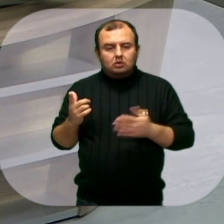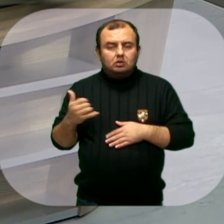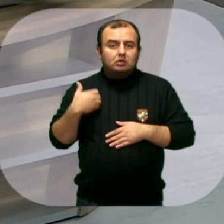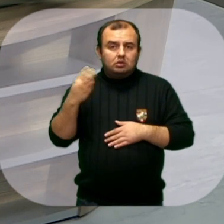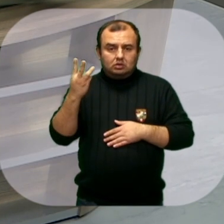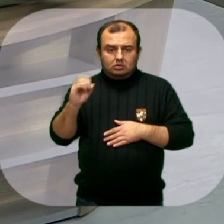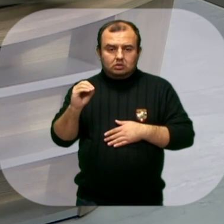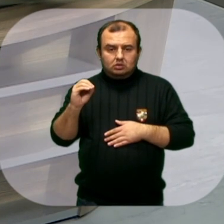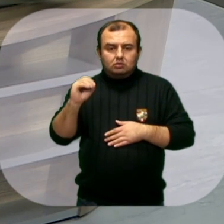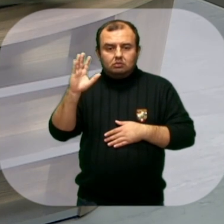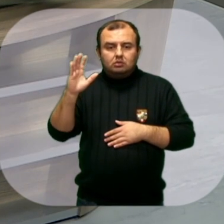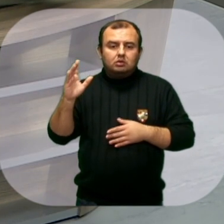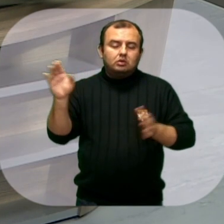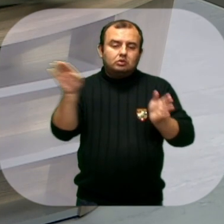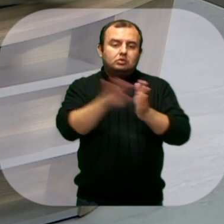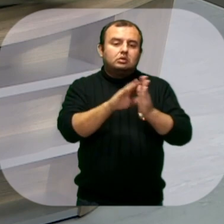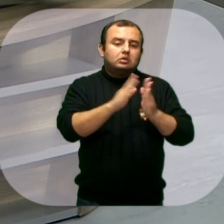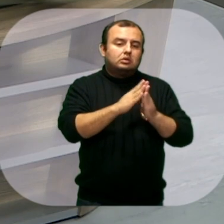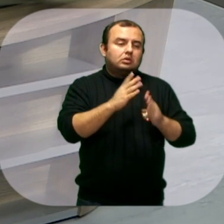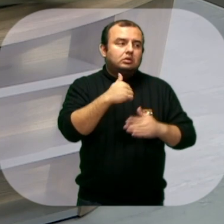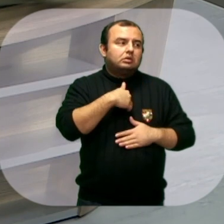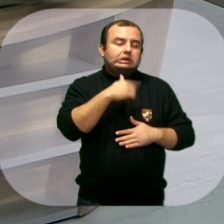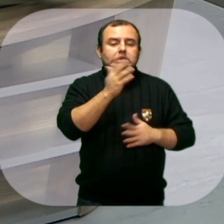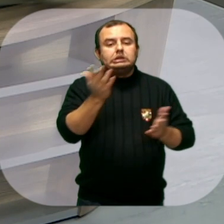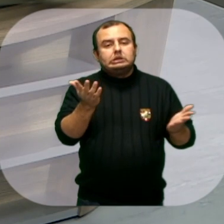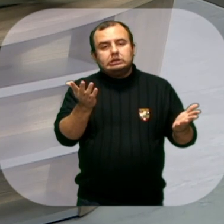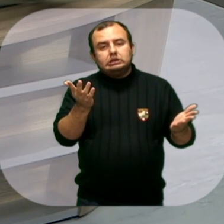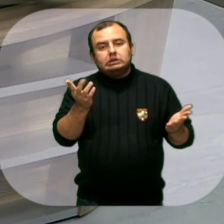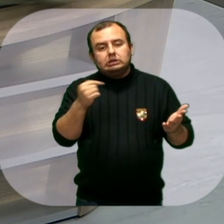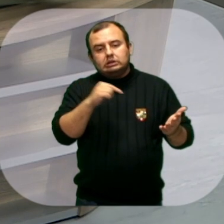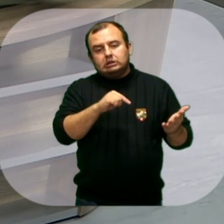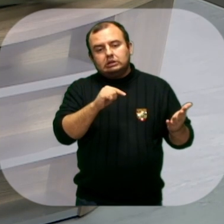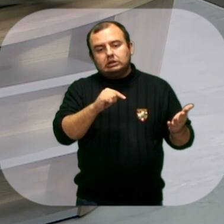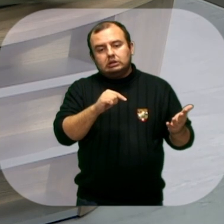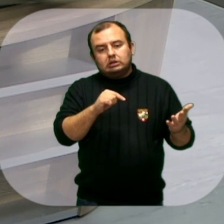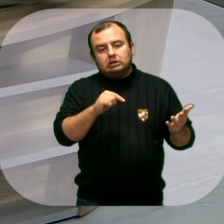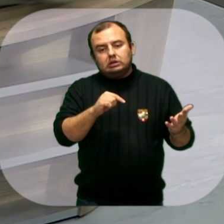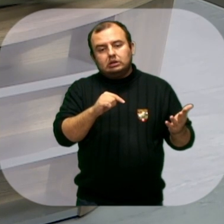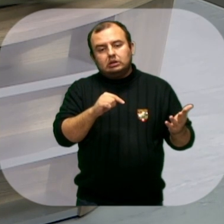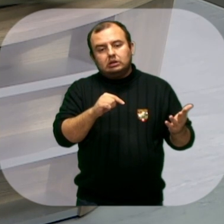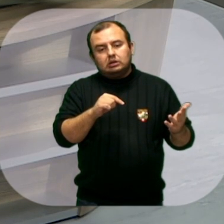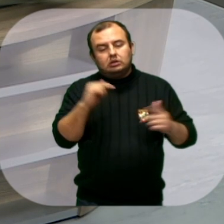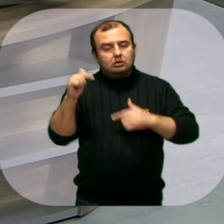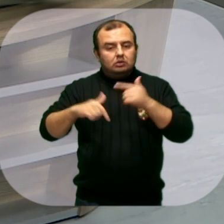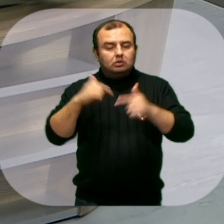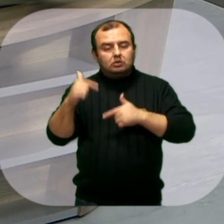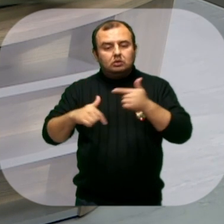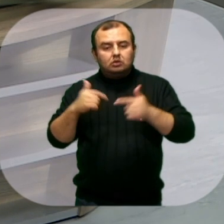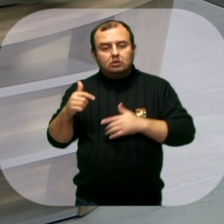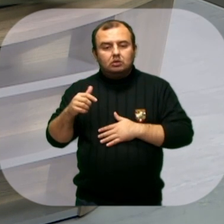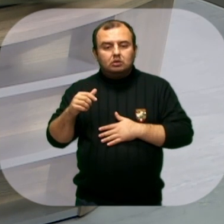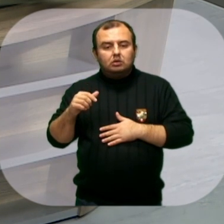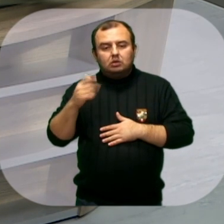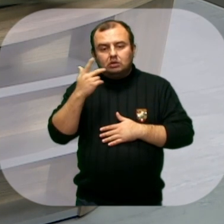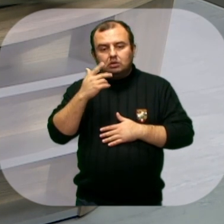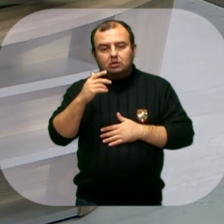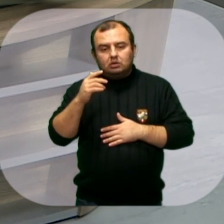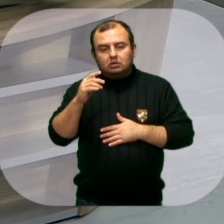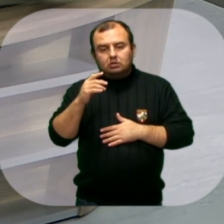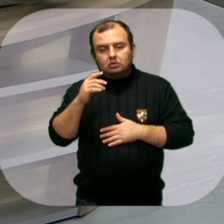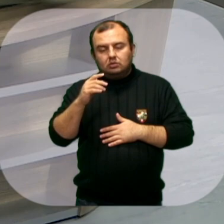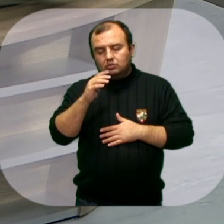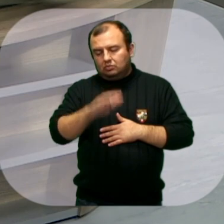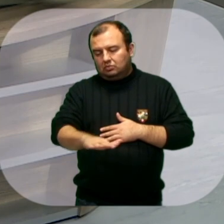30 anos, ela chega lá em casa e fala assim, não, mãe, esse daí é o trabalho dos anõezinhos que estão lá no fundo do